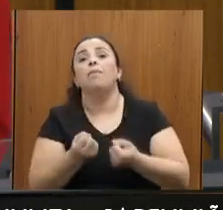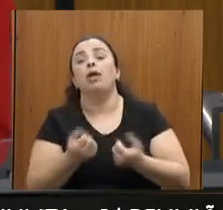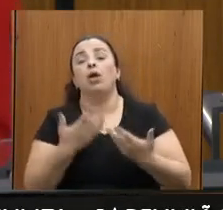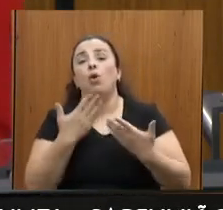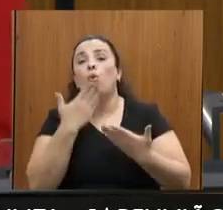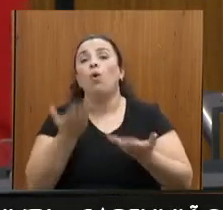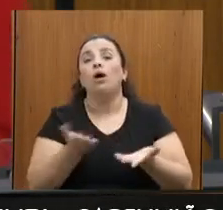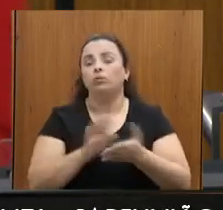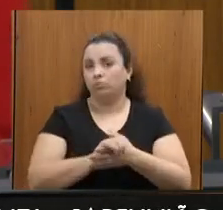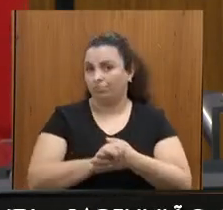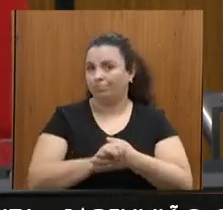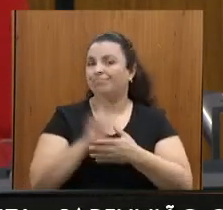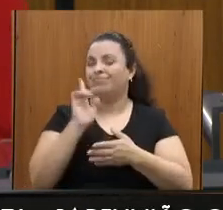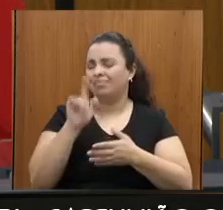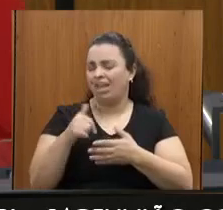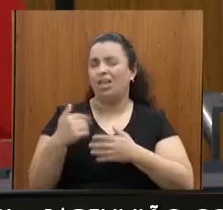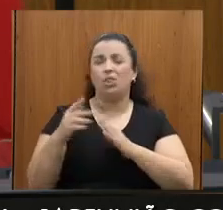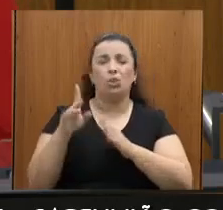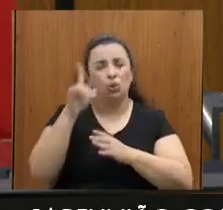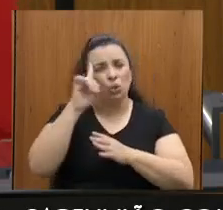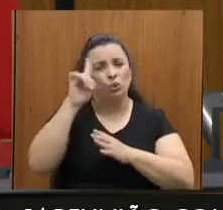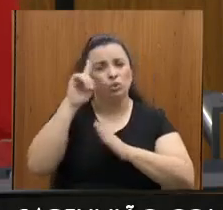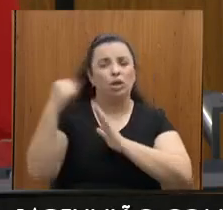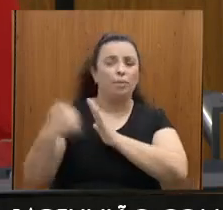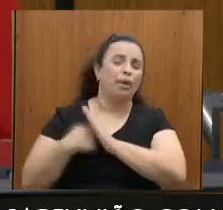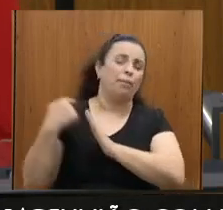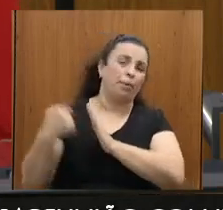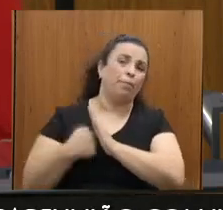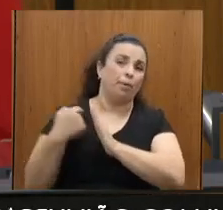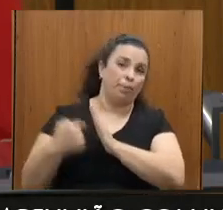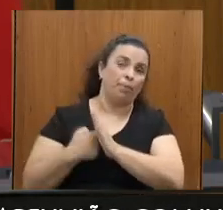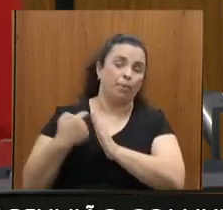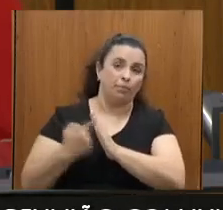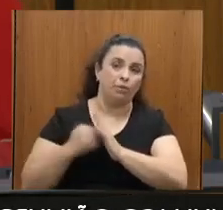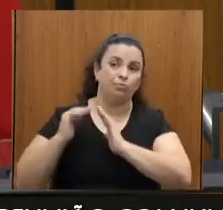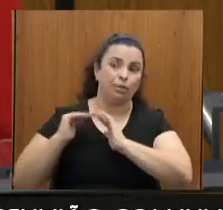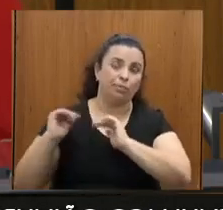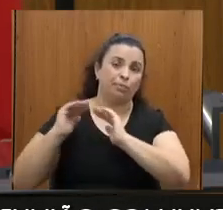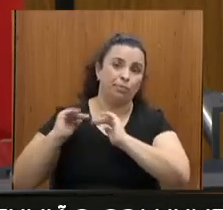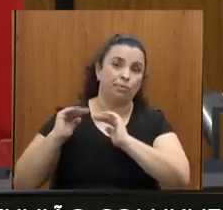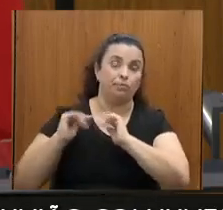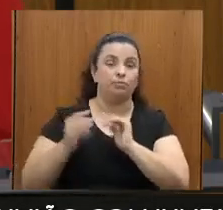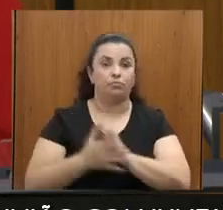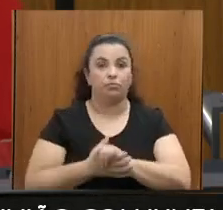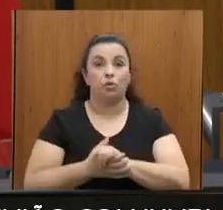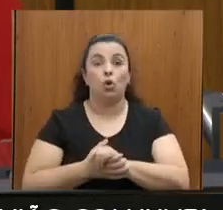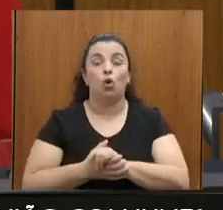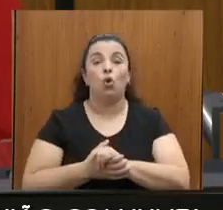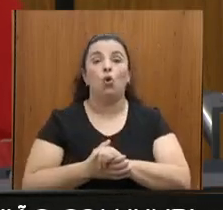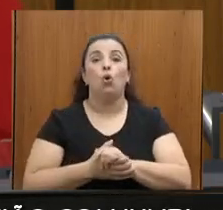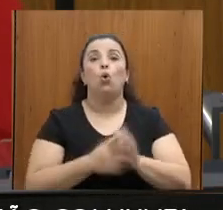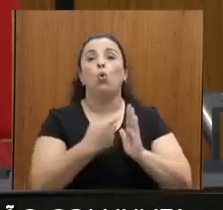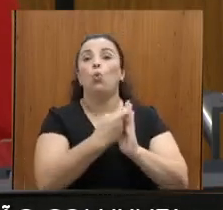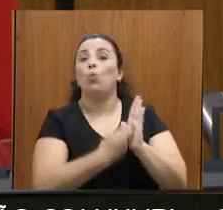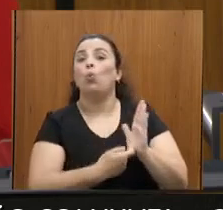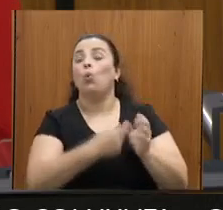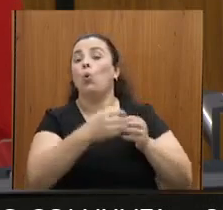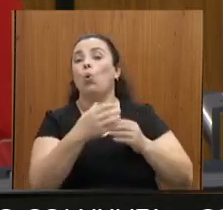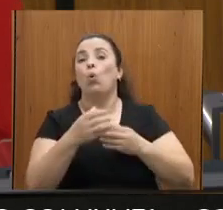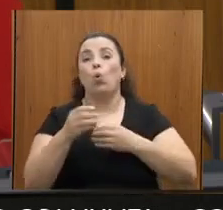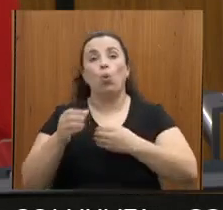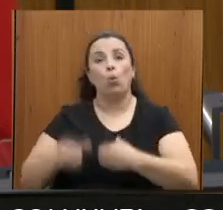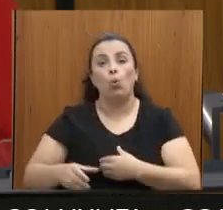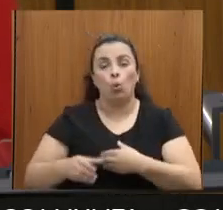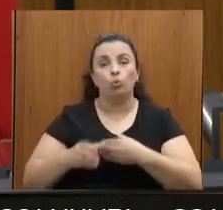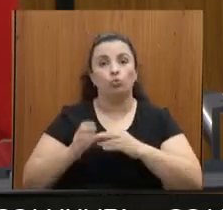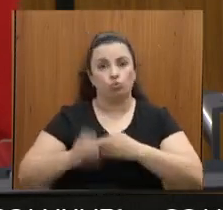recursos. Então, é uma demanda que eu recebo cotidianamente. Concurso público, nós que já tivemos 22 mil, eu estou falando rápido